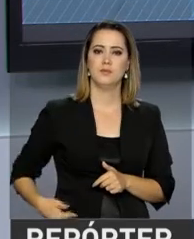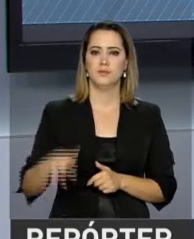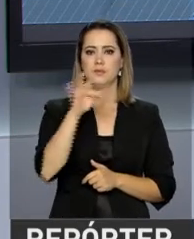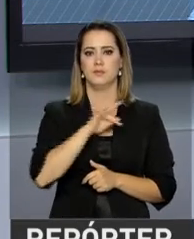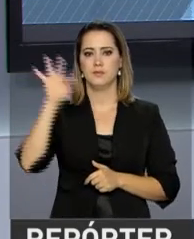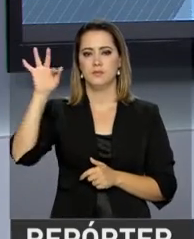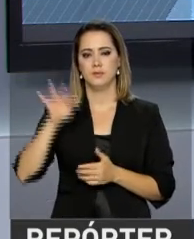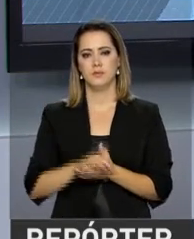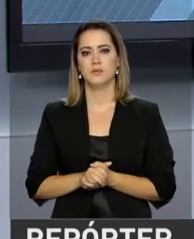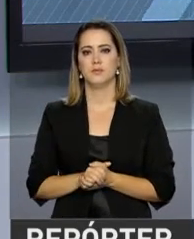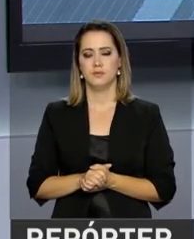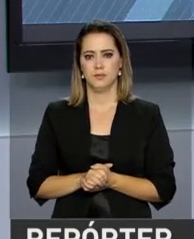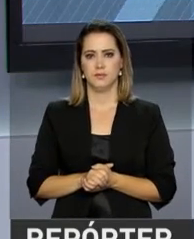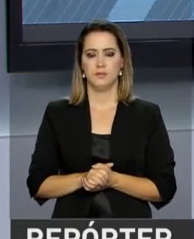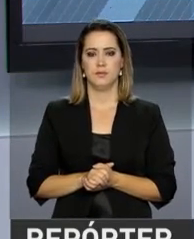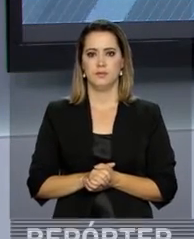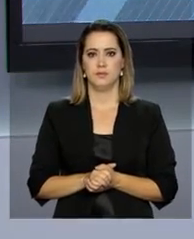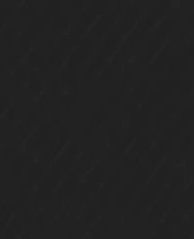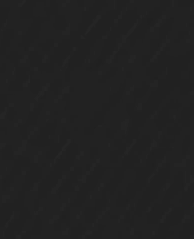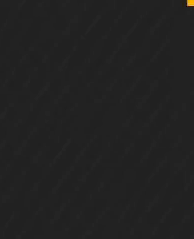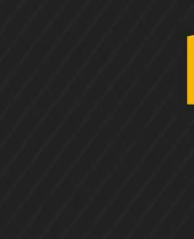nbr a tv do governo federal